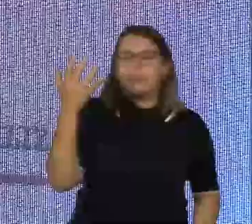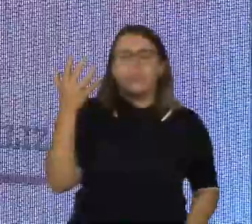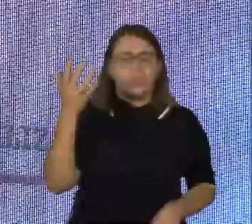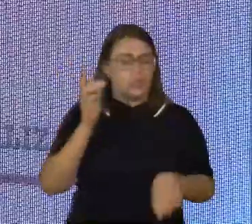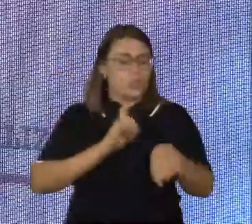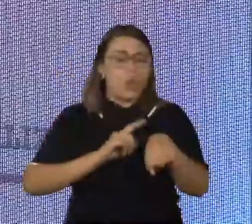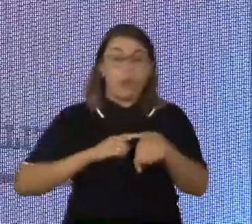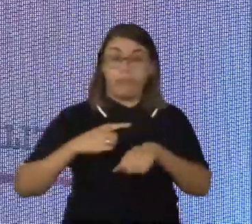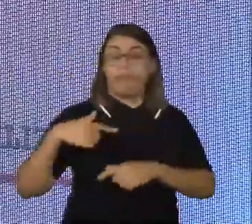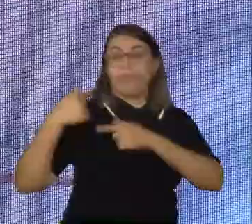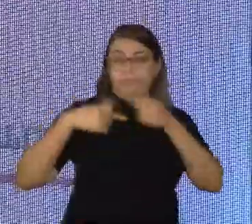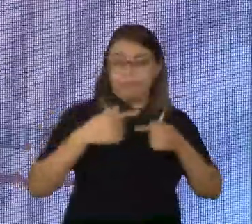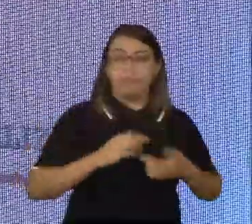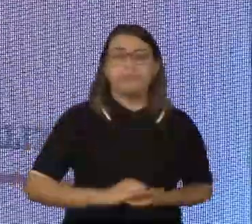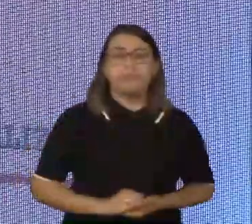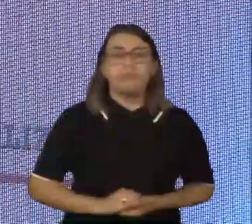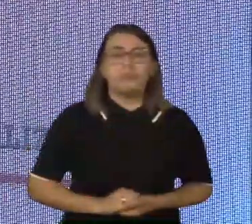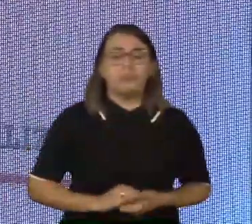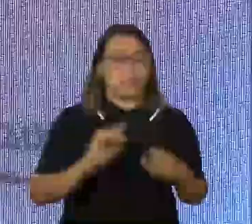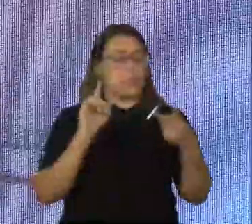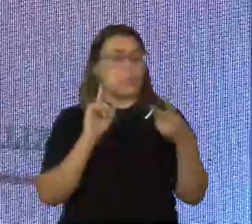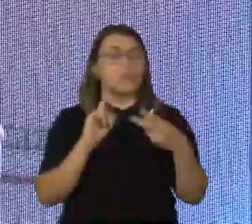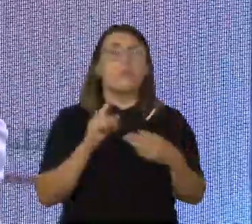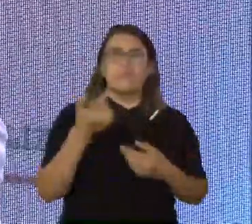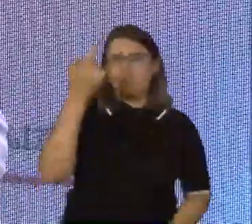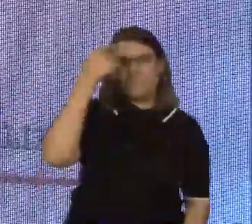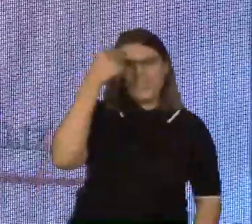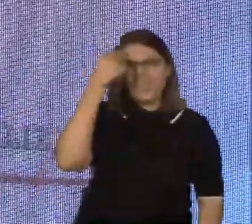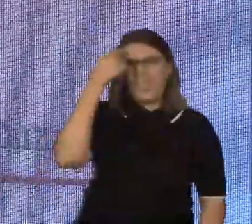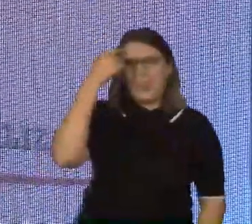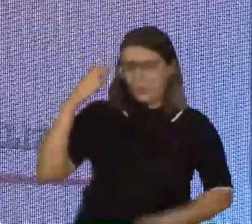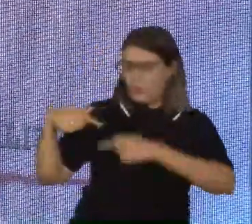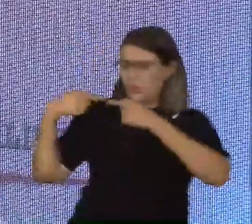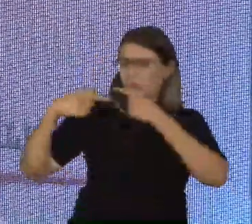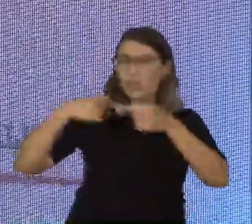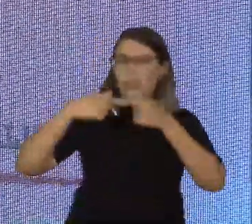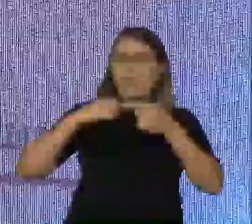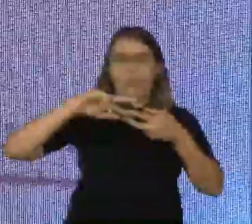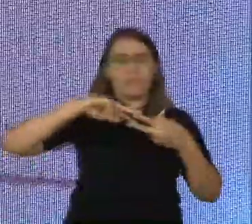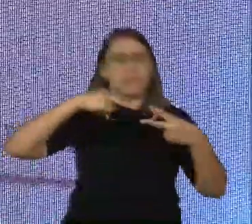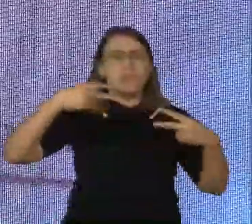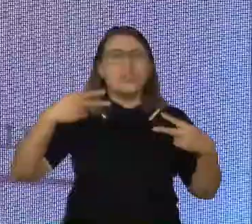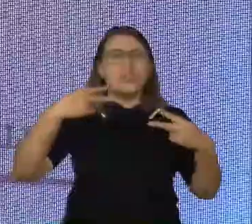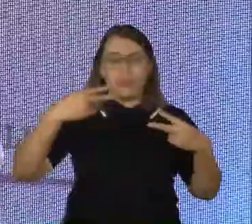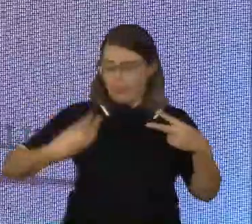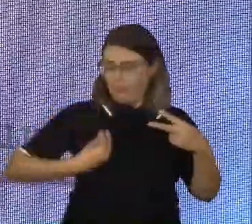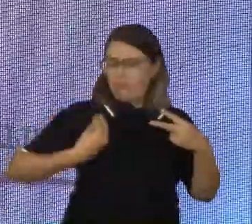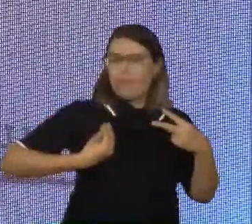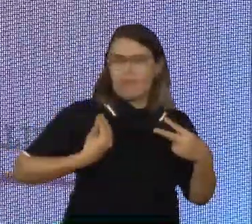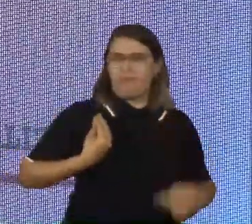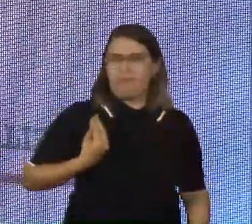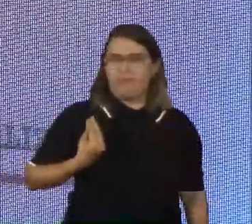ordem biológica. Segundo essa ideia, a genética é responsável por conduzir a vida das